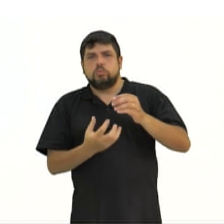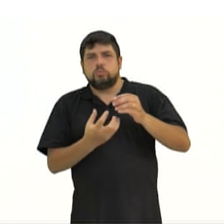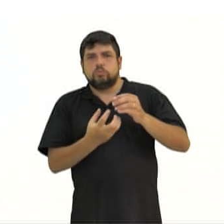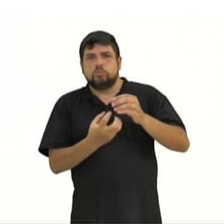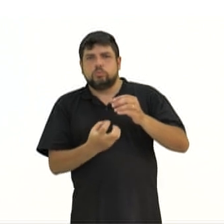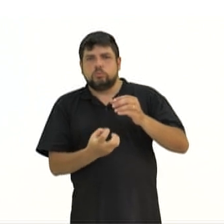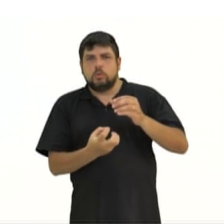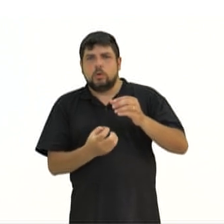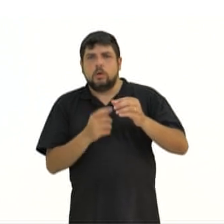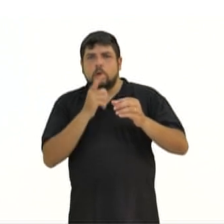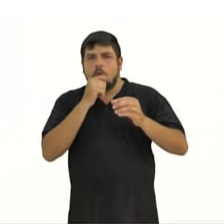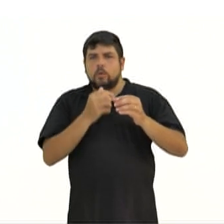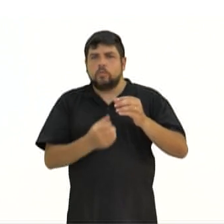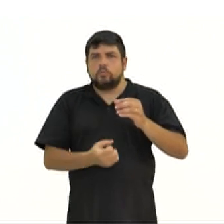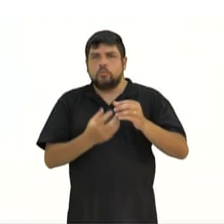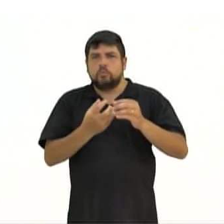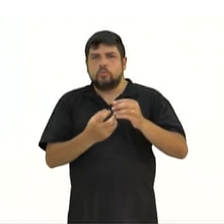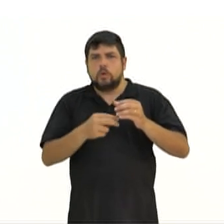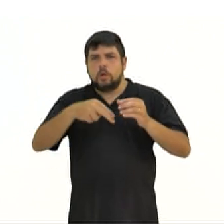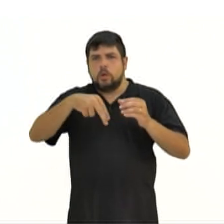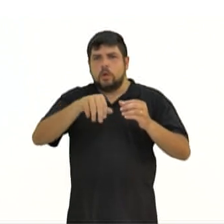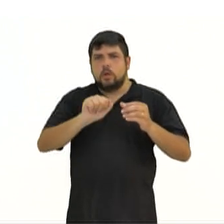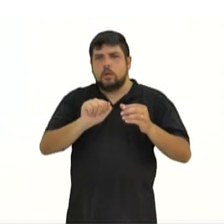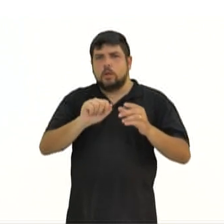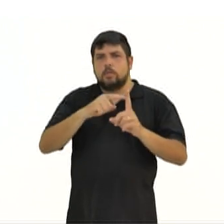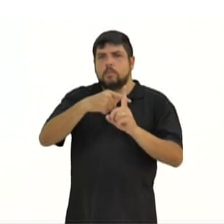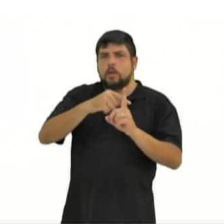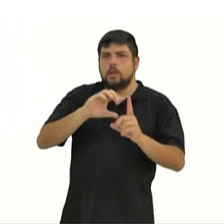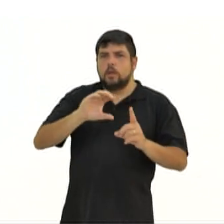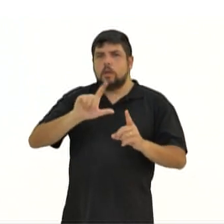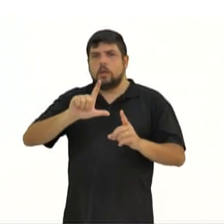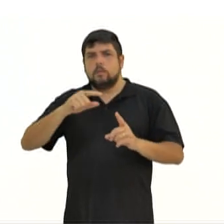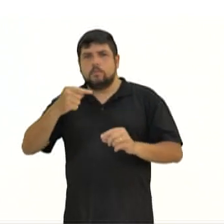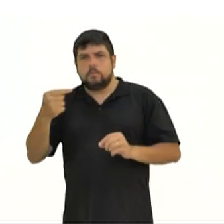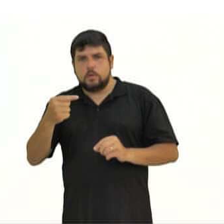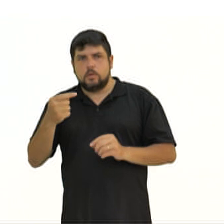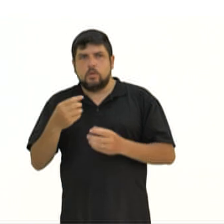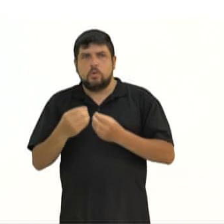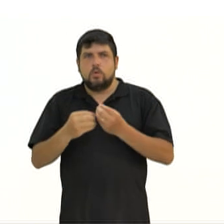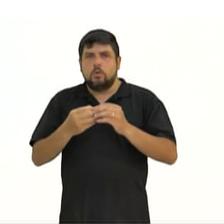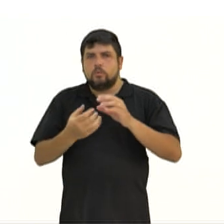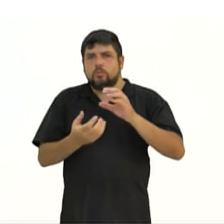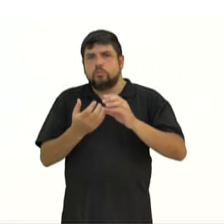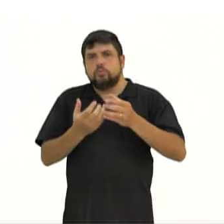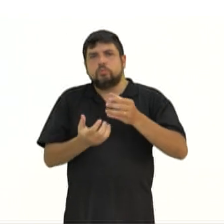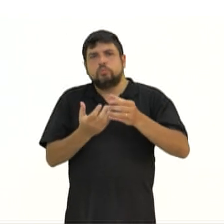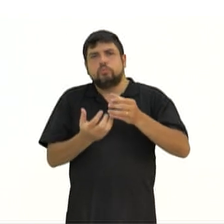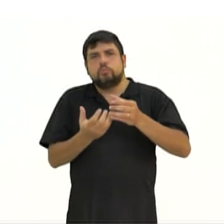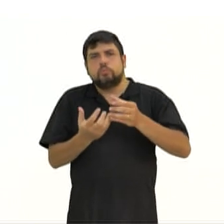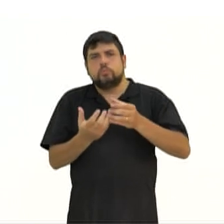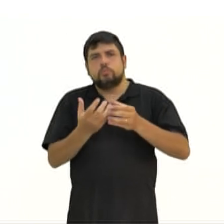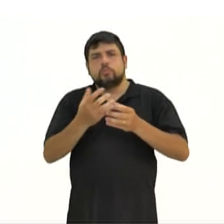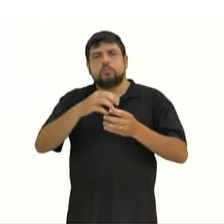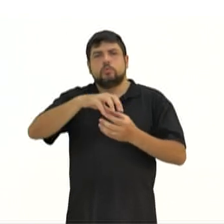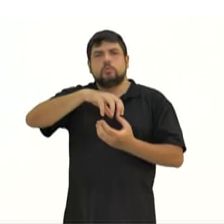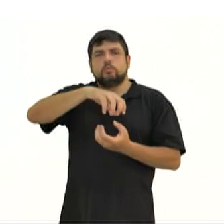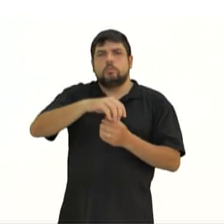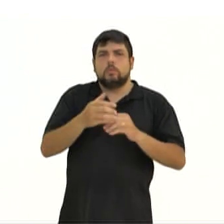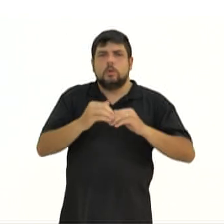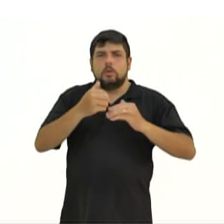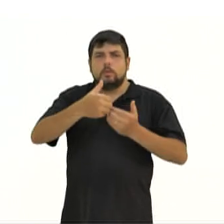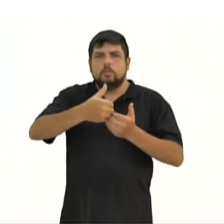no estado líquido os íons Na+ e Cl- passam a ter liberdade de movimento. E aí a gente tem uma